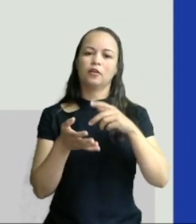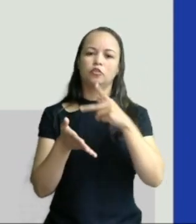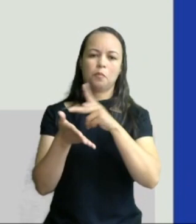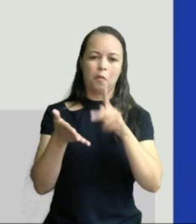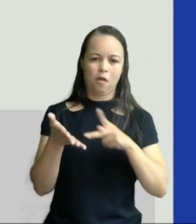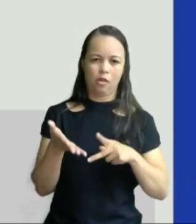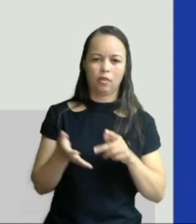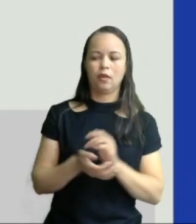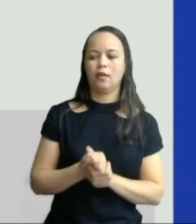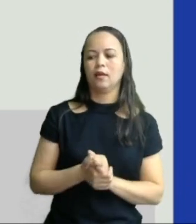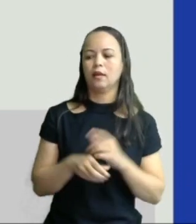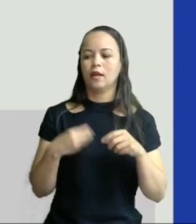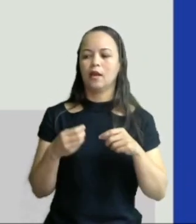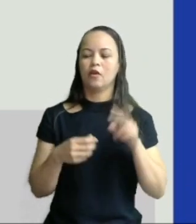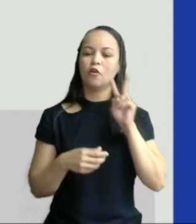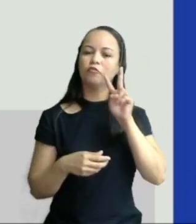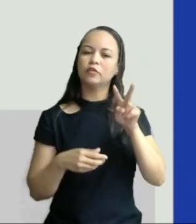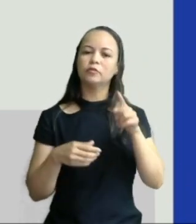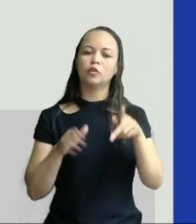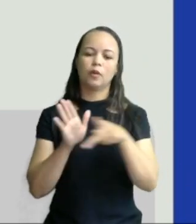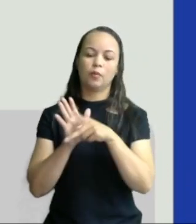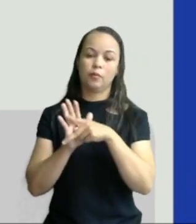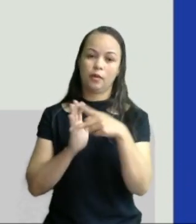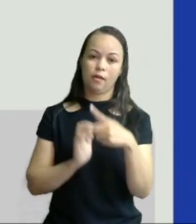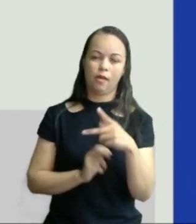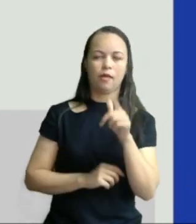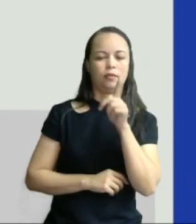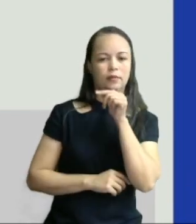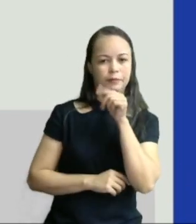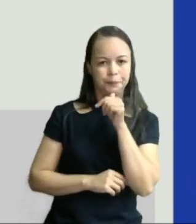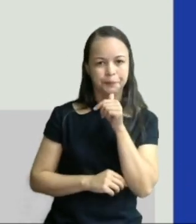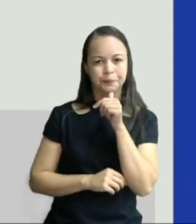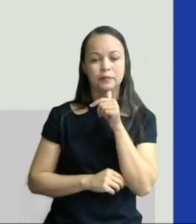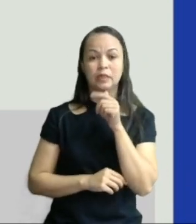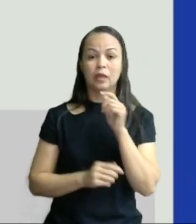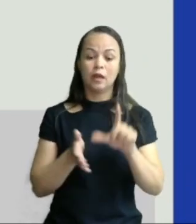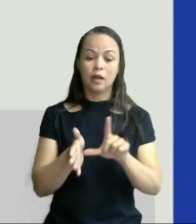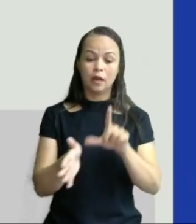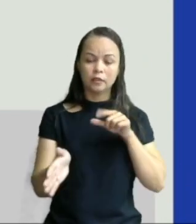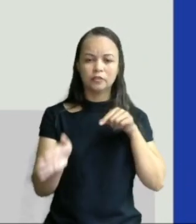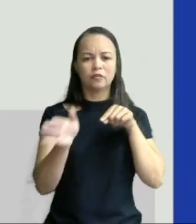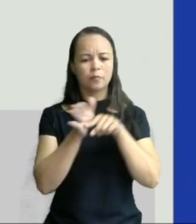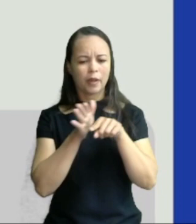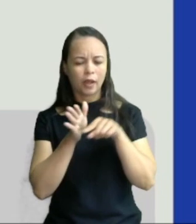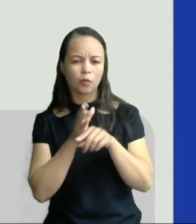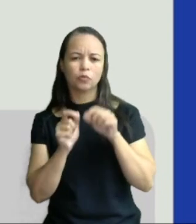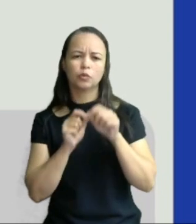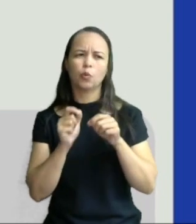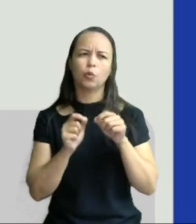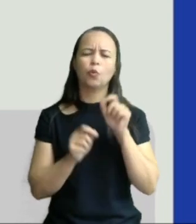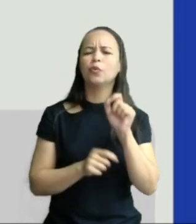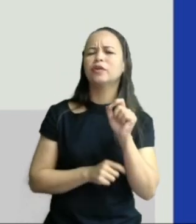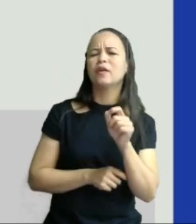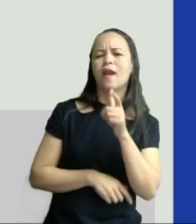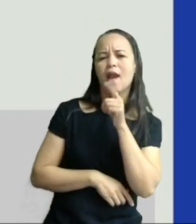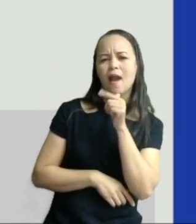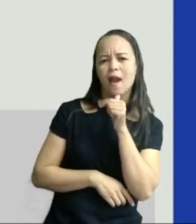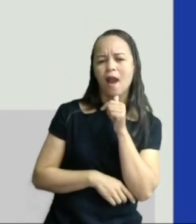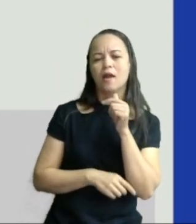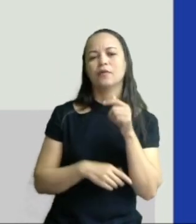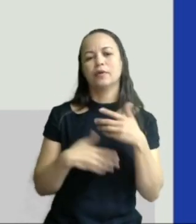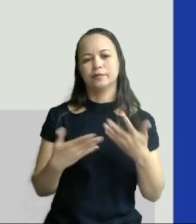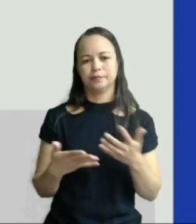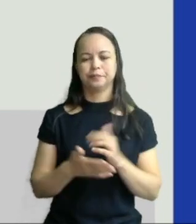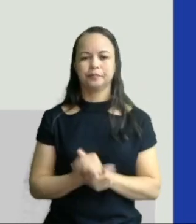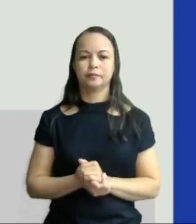Nós vimos, né, aprendemos um pouco sobre as propriedades da água, mas antes fizemos algumas perguntas, né, e o que era água, a gente pôde ver o que